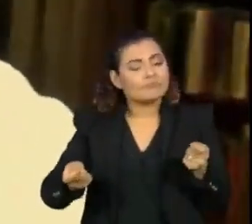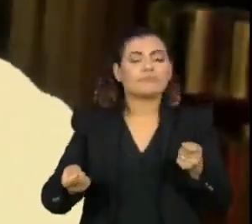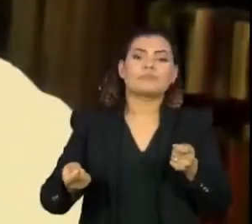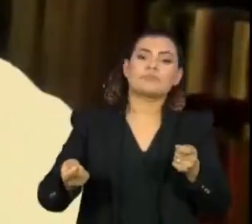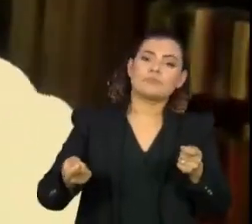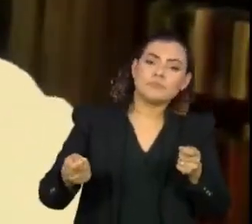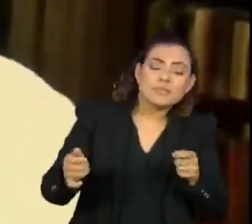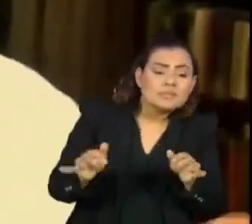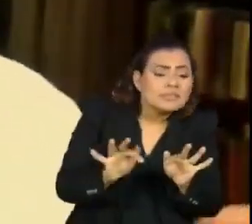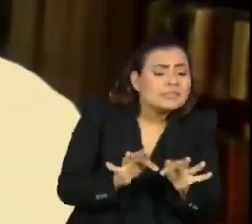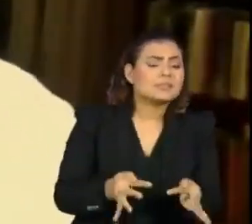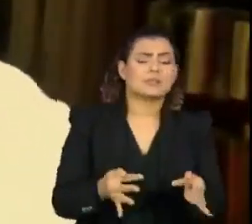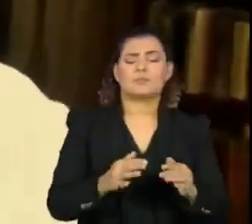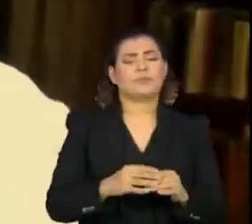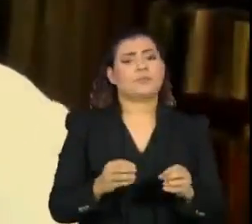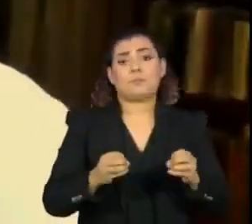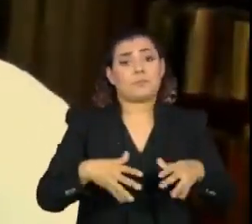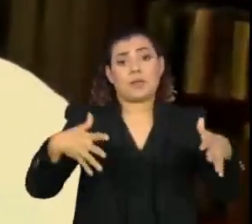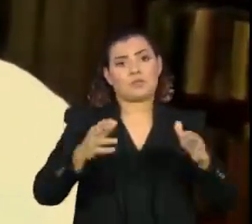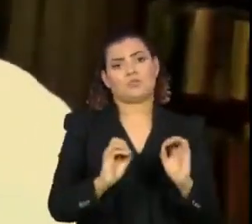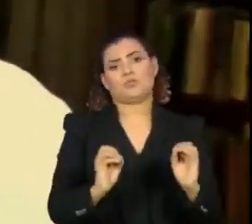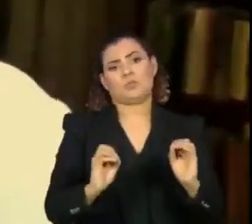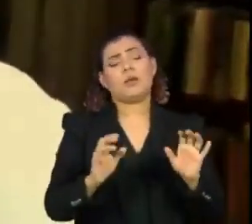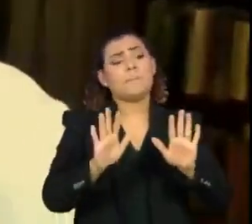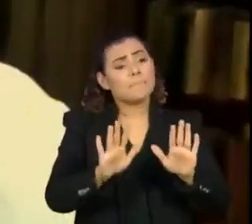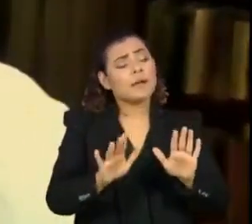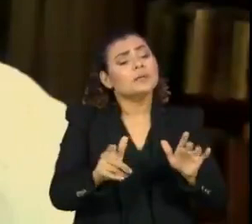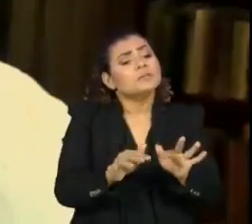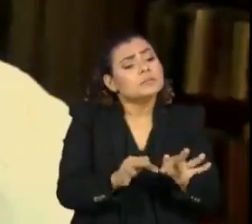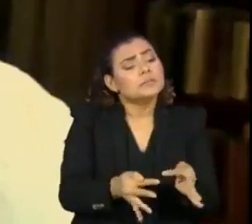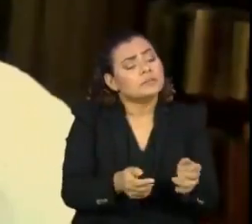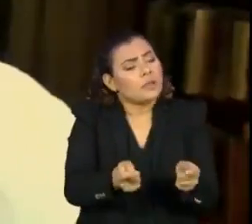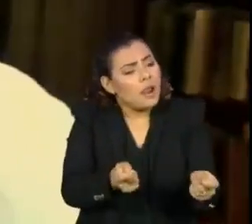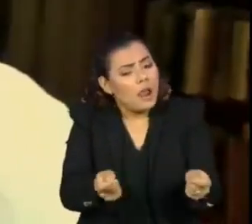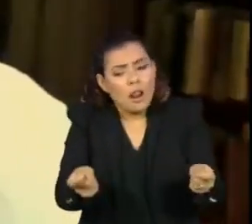caminhos simples que não são mágicos, mas que são efetivos e vão abrir aí